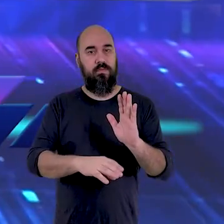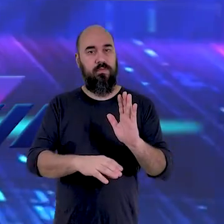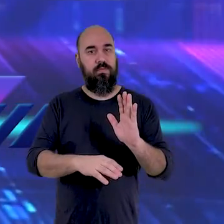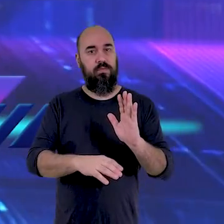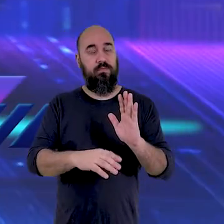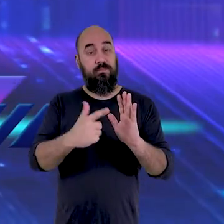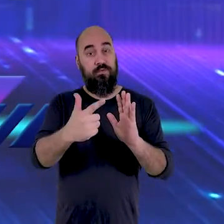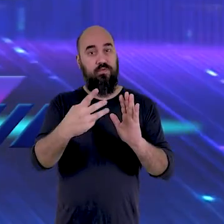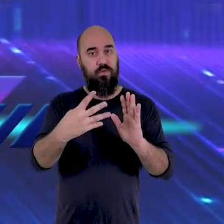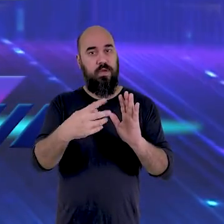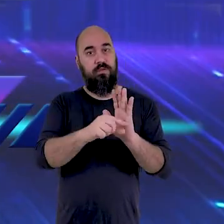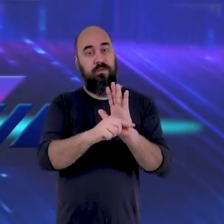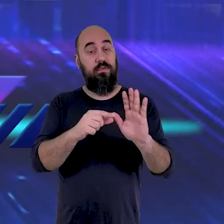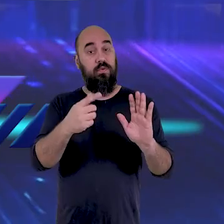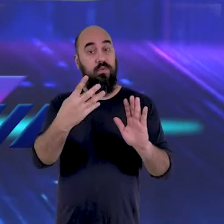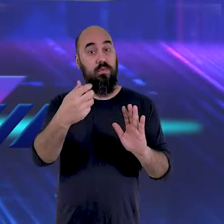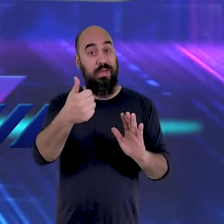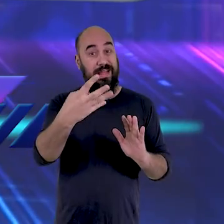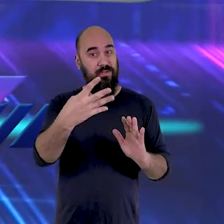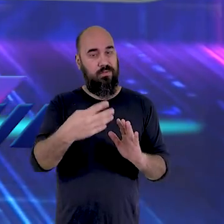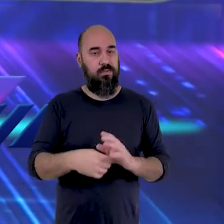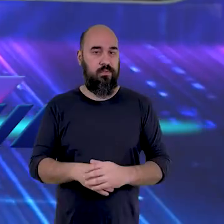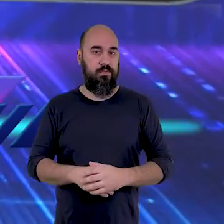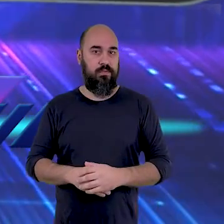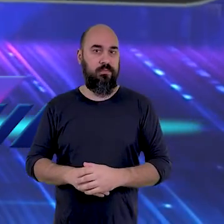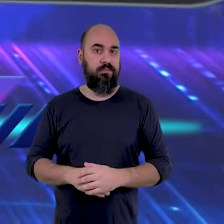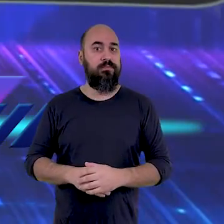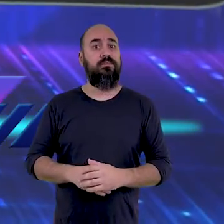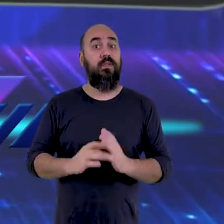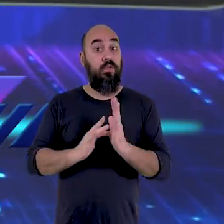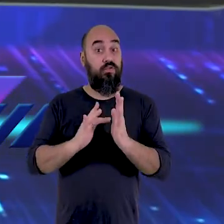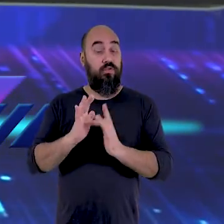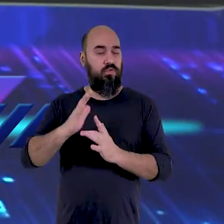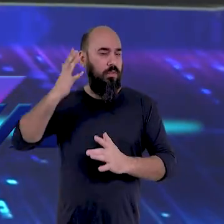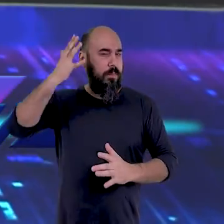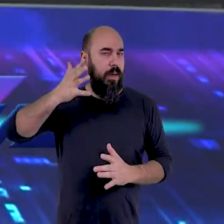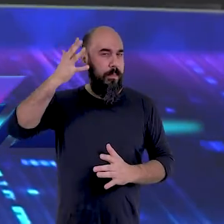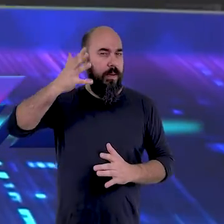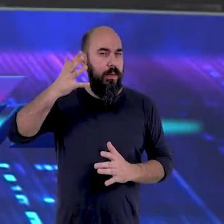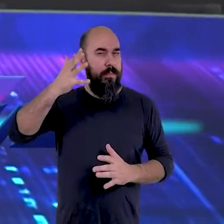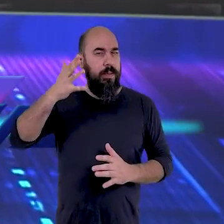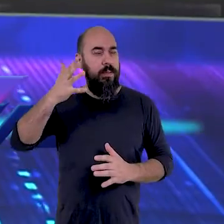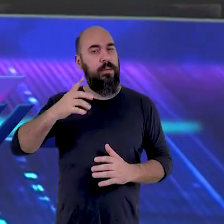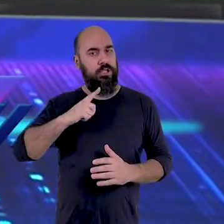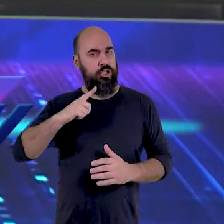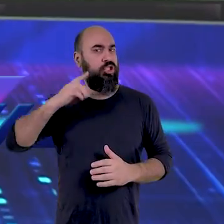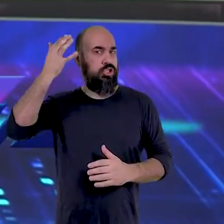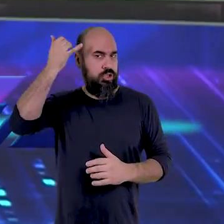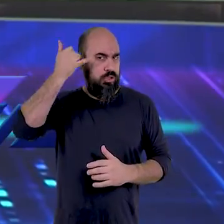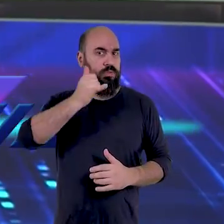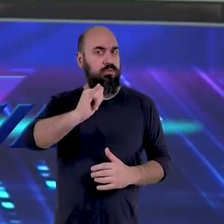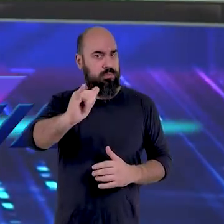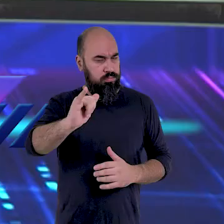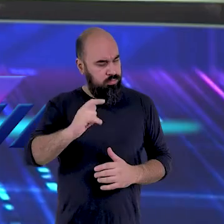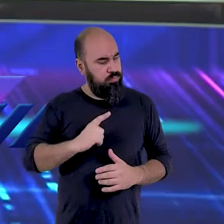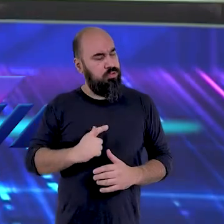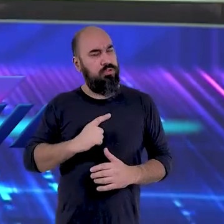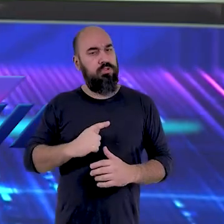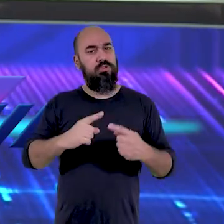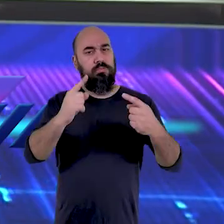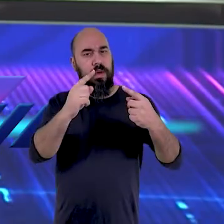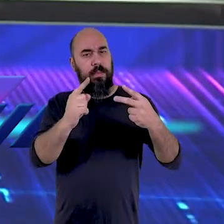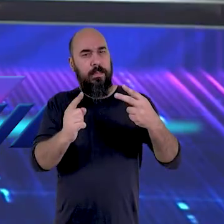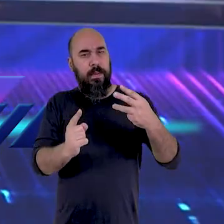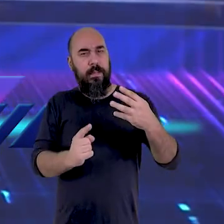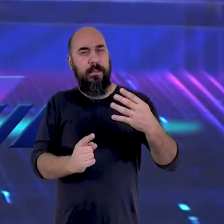Este versículo está no contexto de um sermão profético que Jesus pregou aos seus discípulos, descrevendo